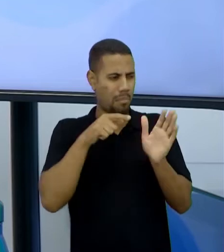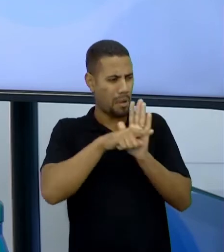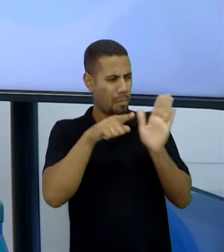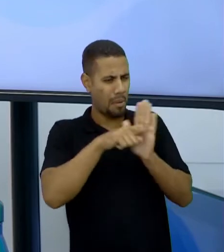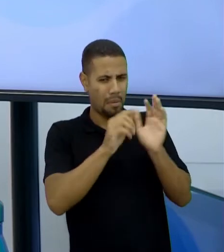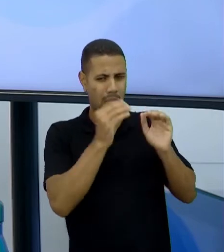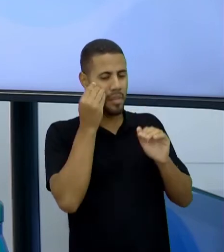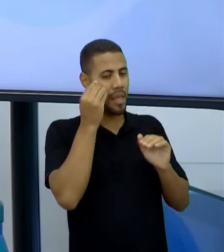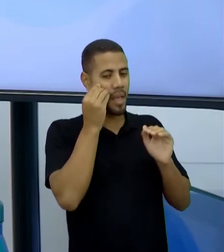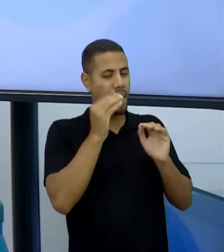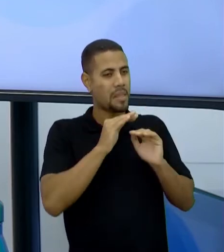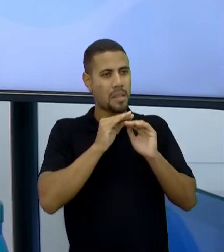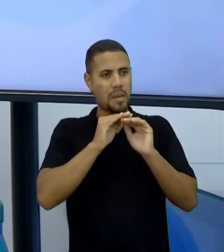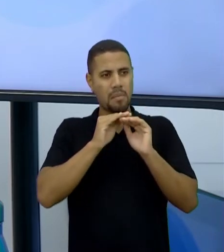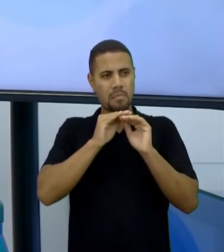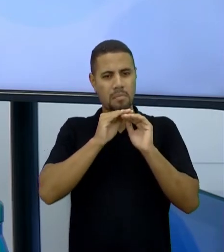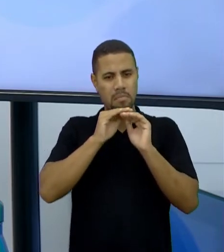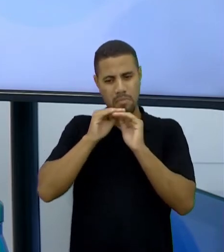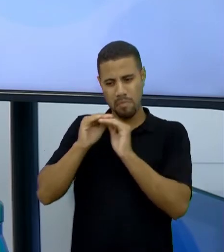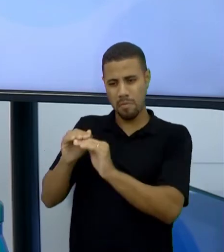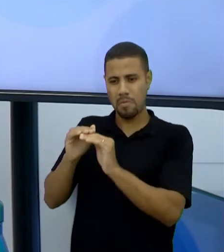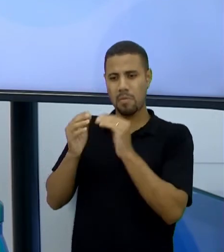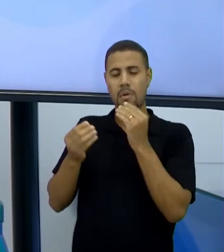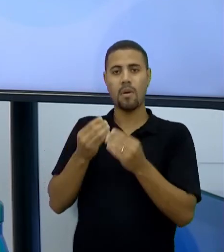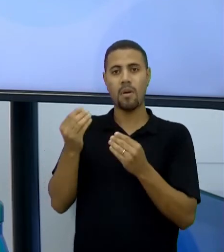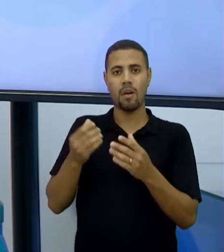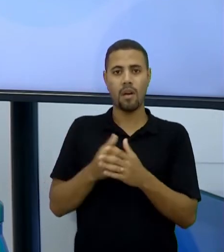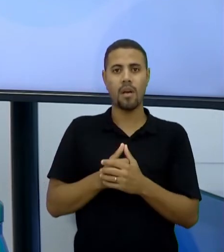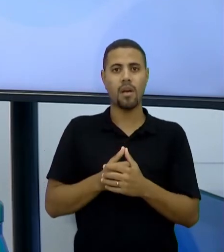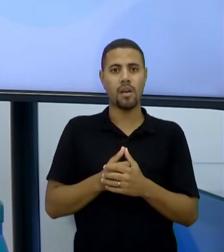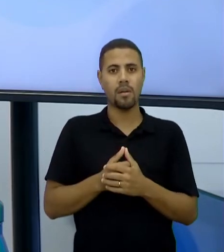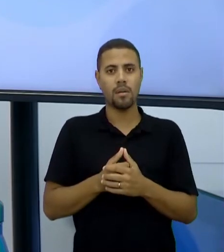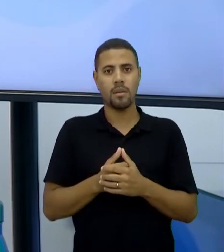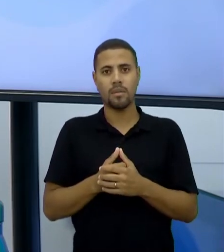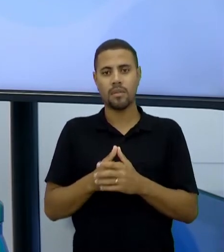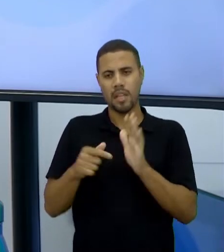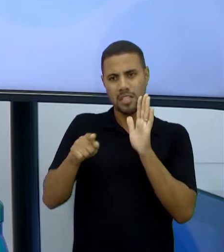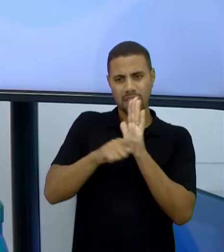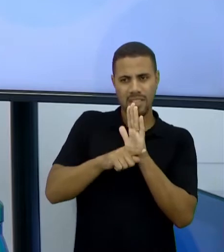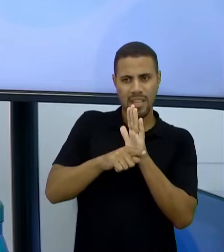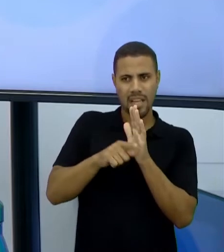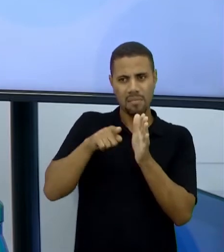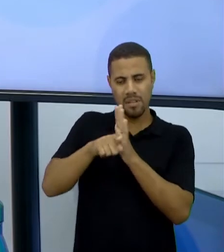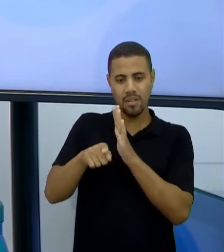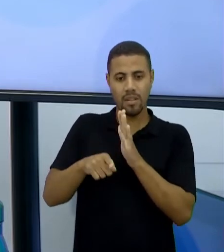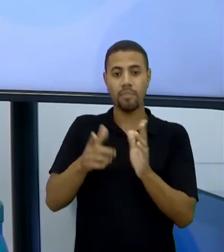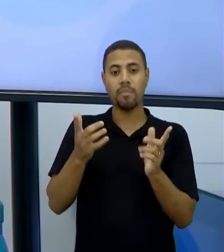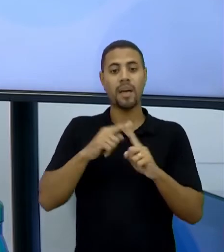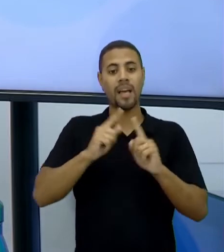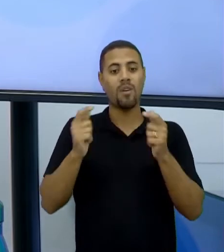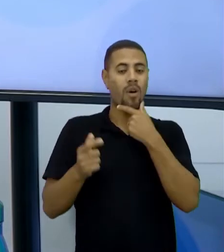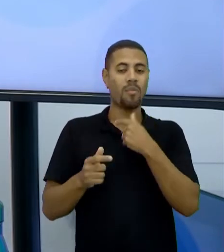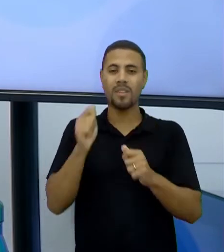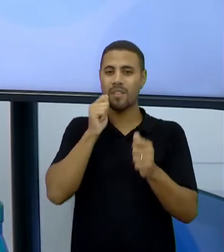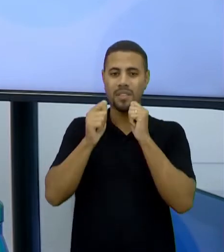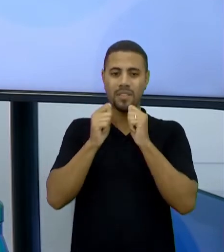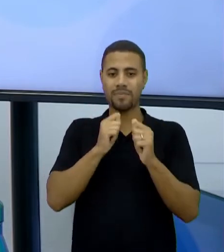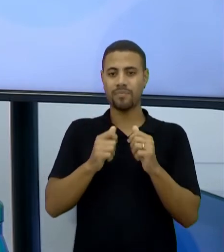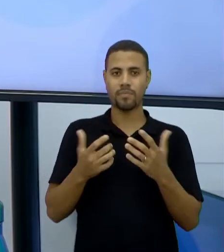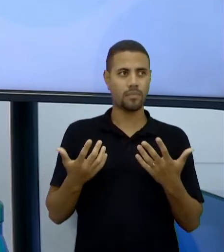encurralado, querendo uma pontinha para ele seguir ali a linha dele de negatividade, o entrevistado que faz